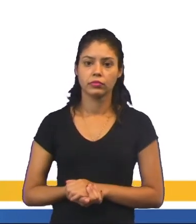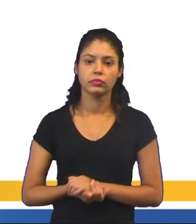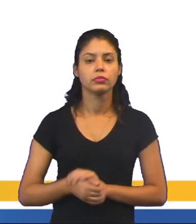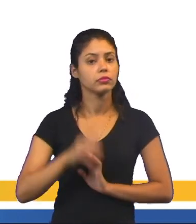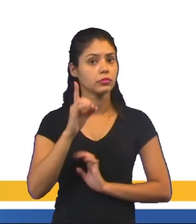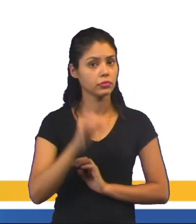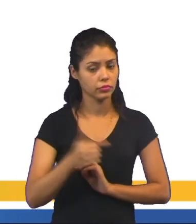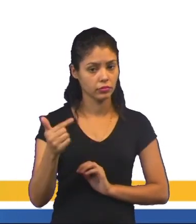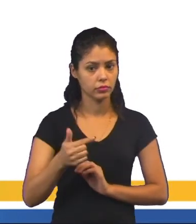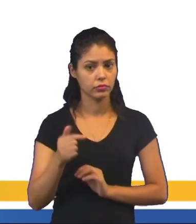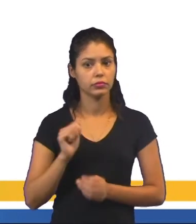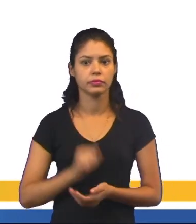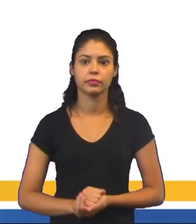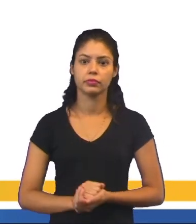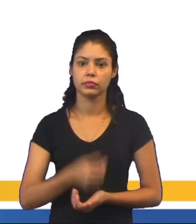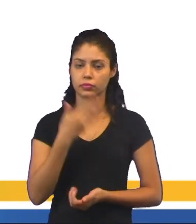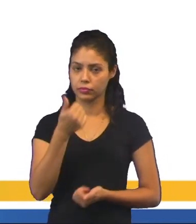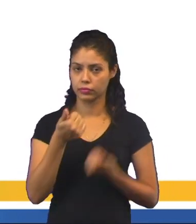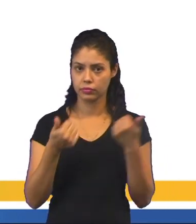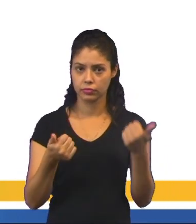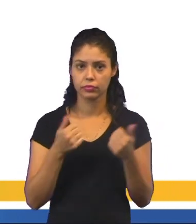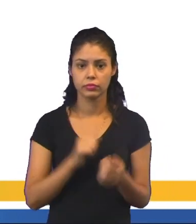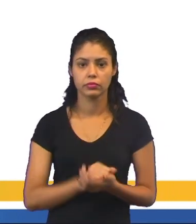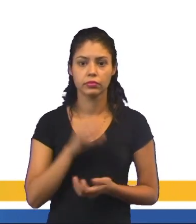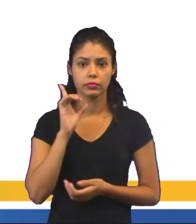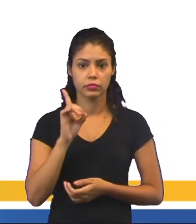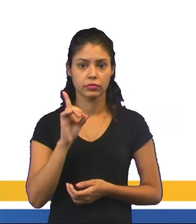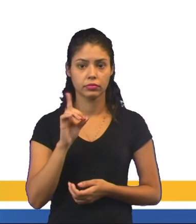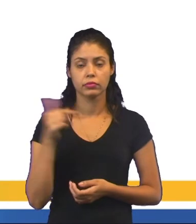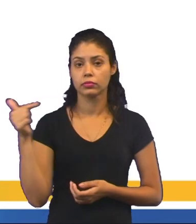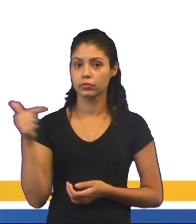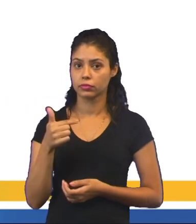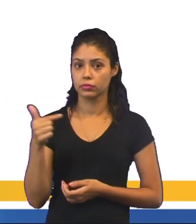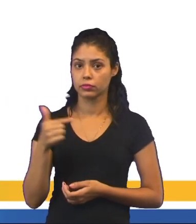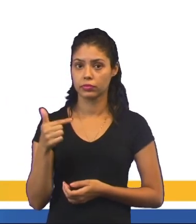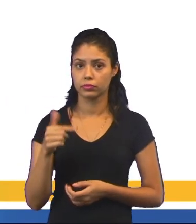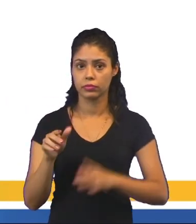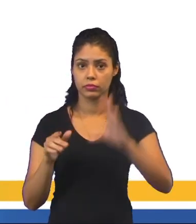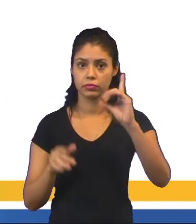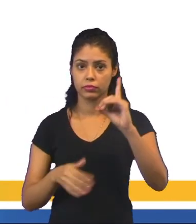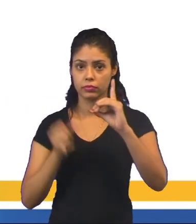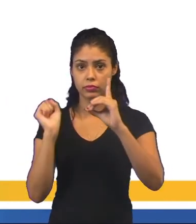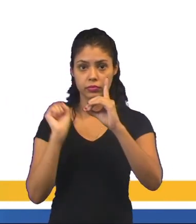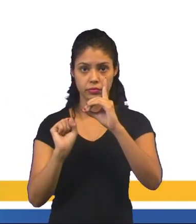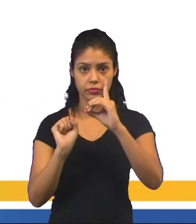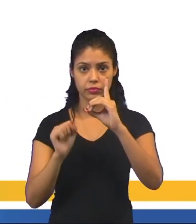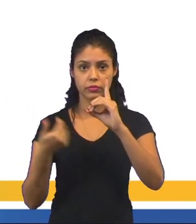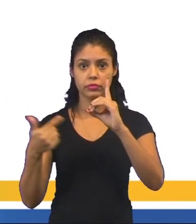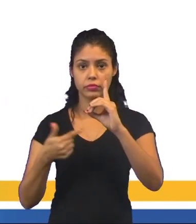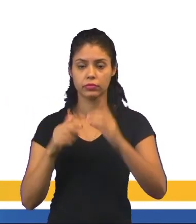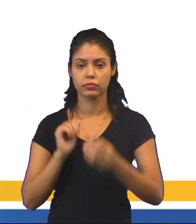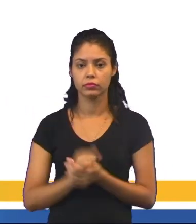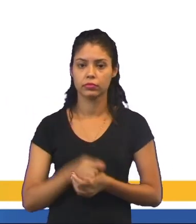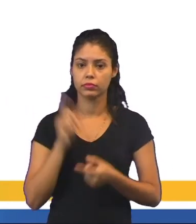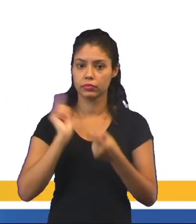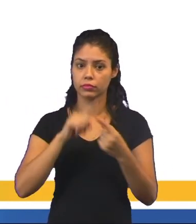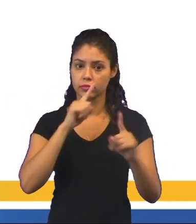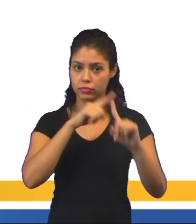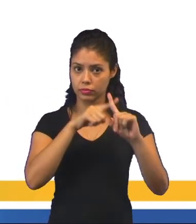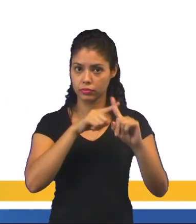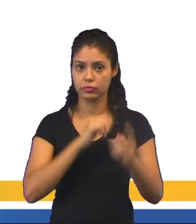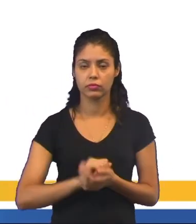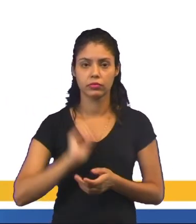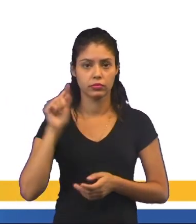diagonal secundária, tá? Então, esse Dzinho aí é diagonal, o S, secundária. A primeira eu só